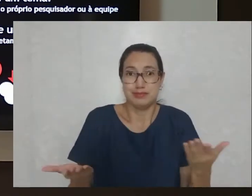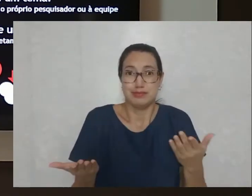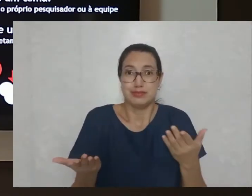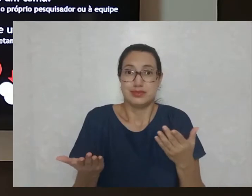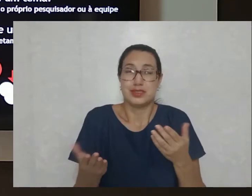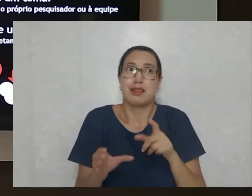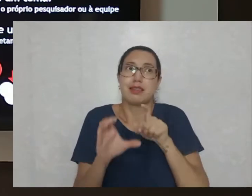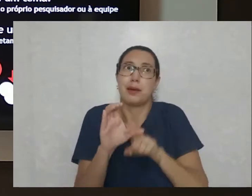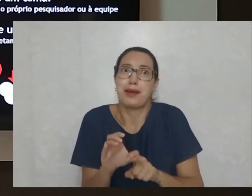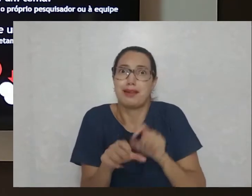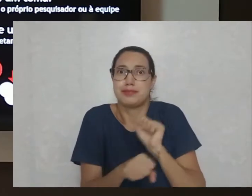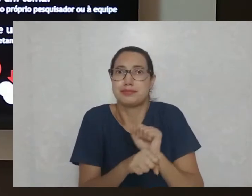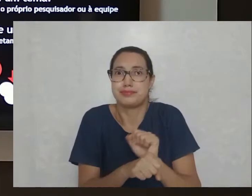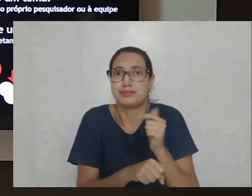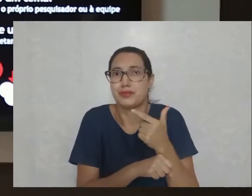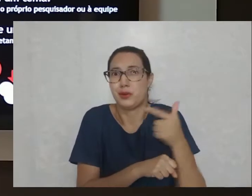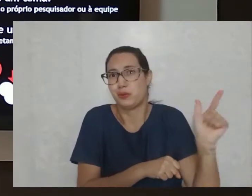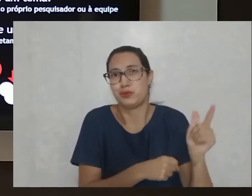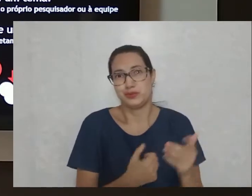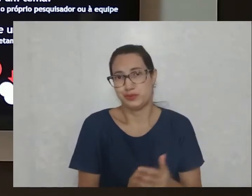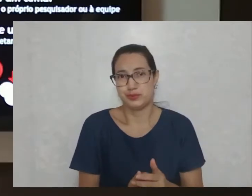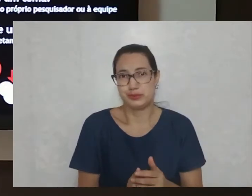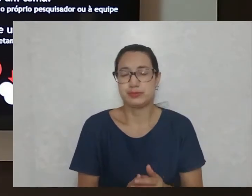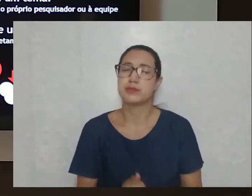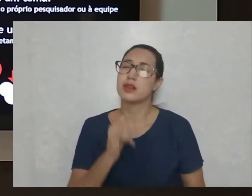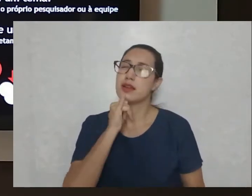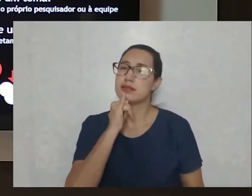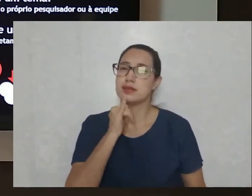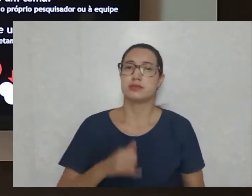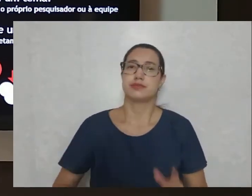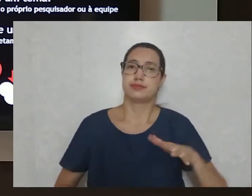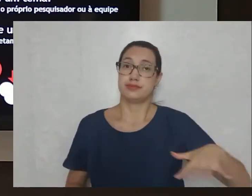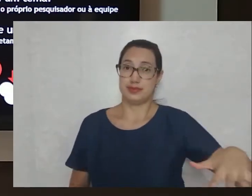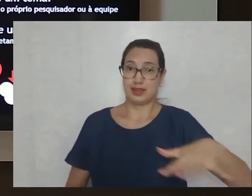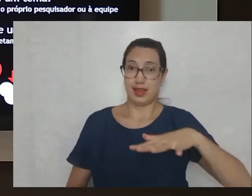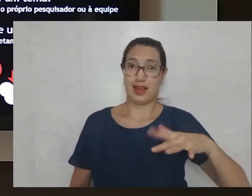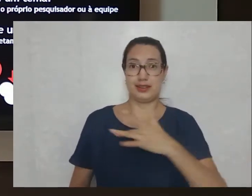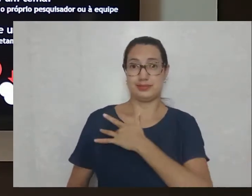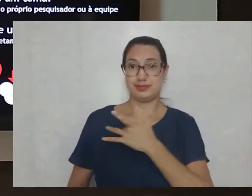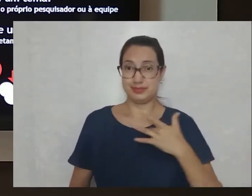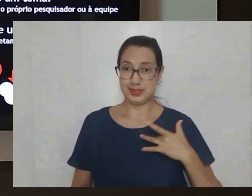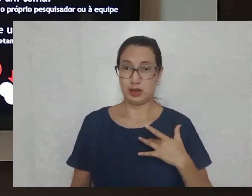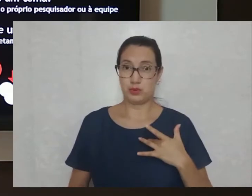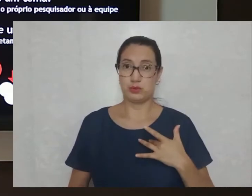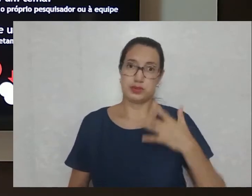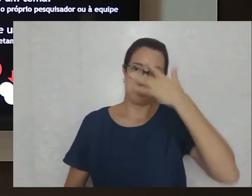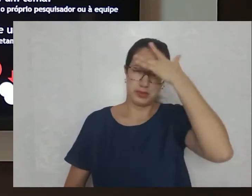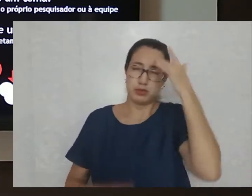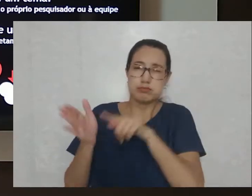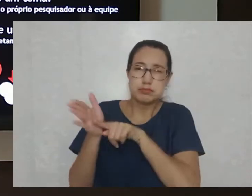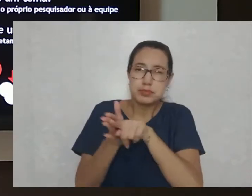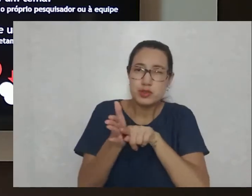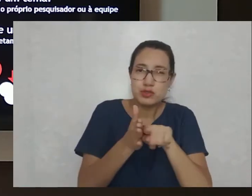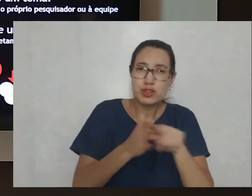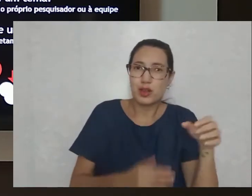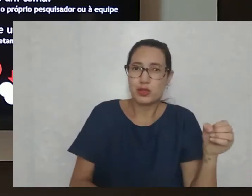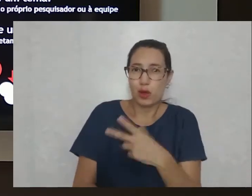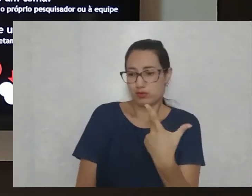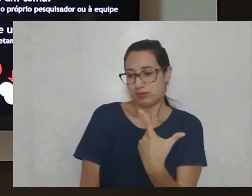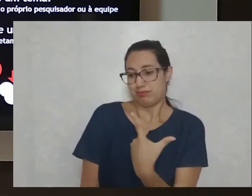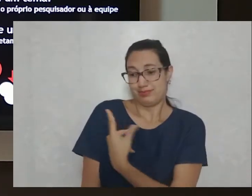imagina, por exemplo, alguém da área de saúde está pesquisando é uma nova vacina, e aí os insumos